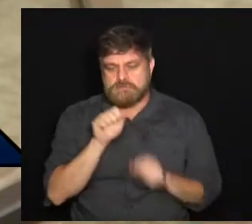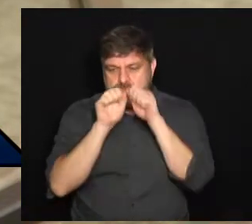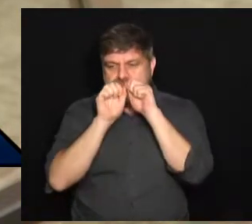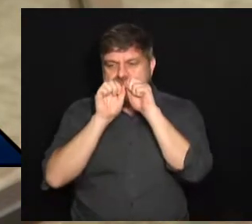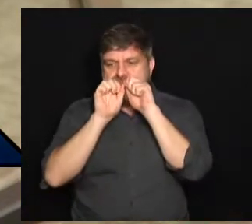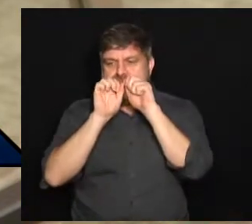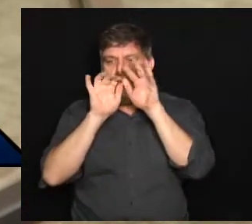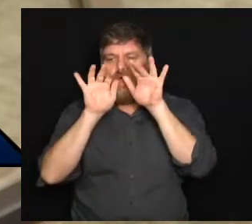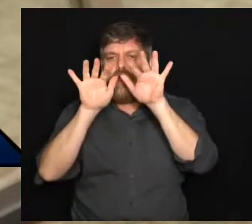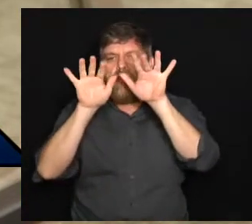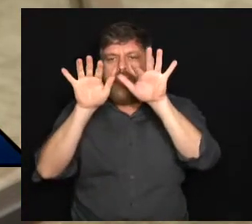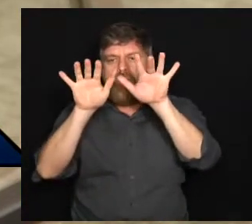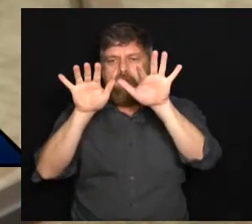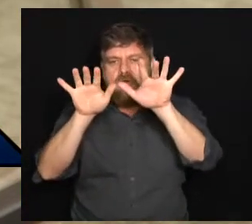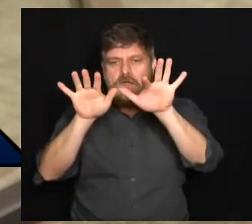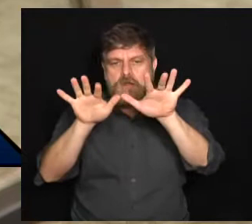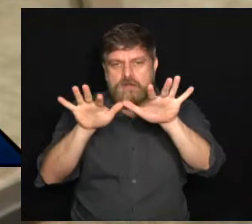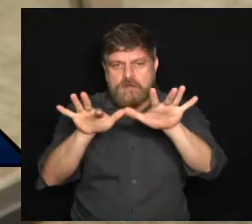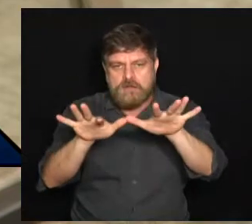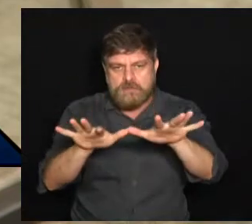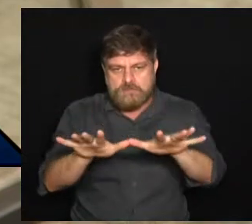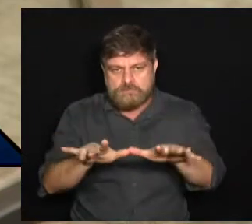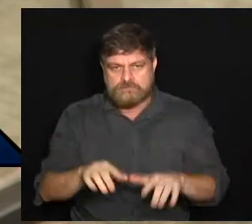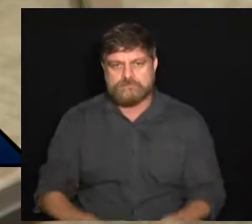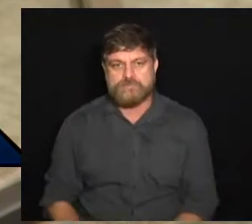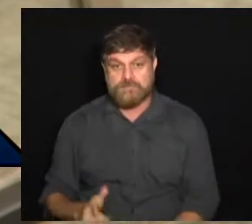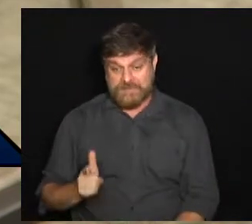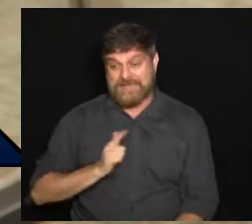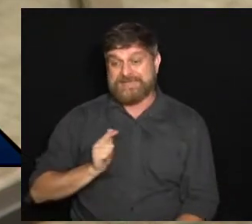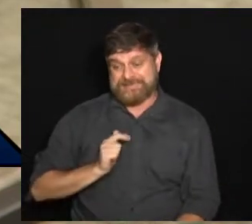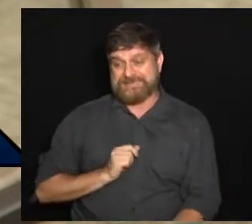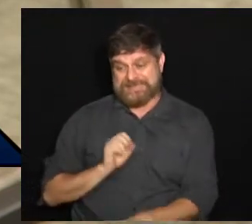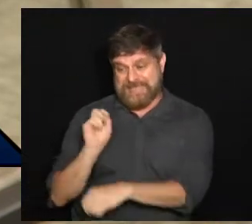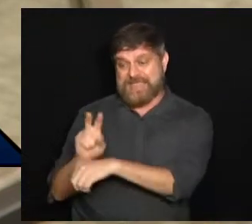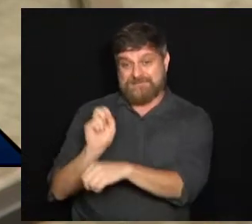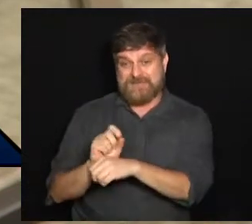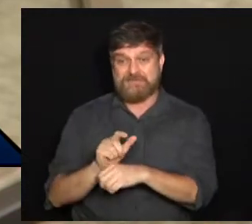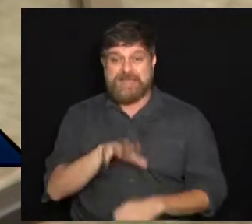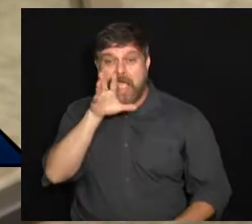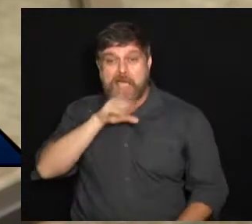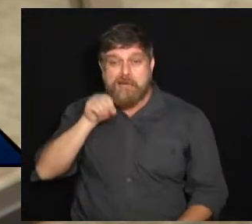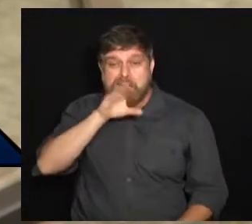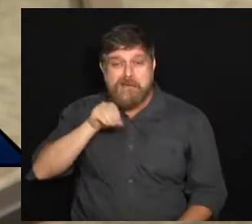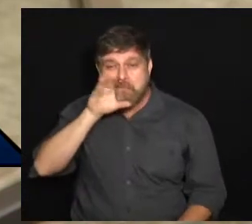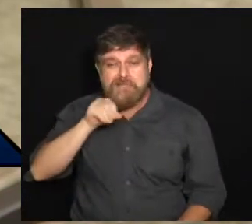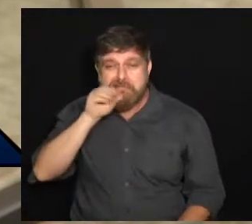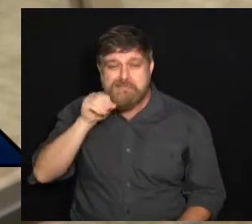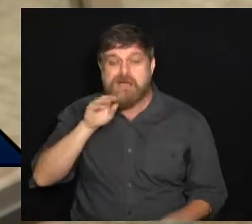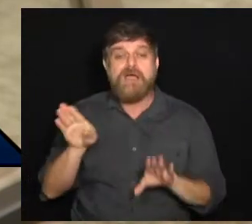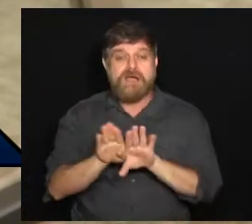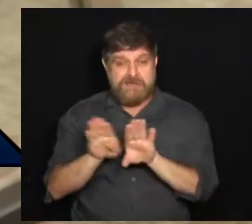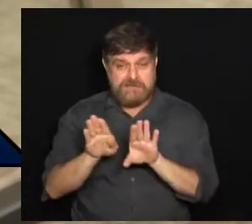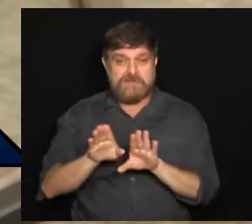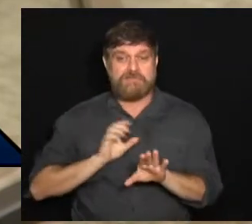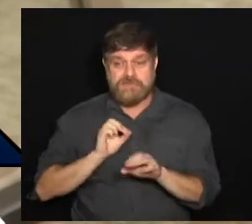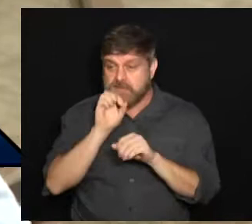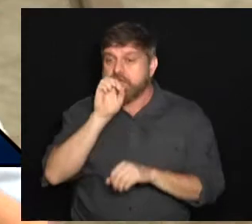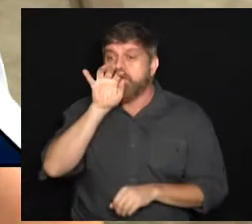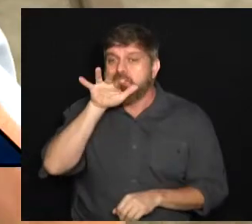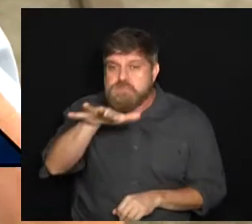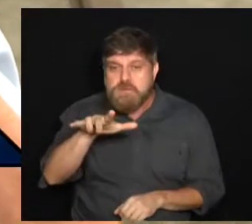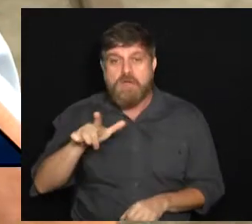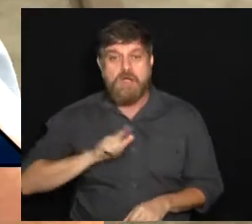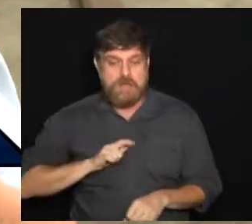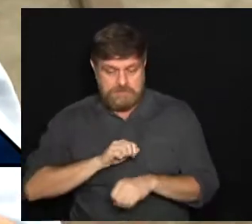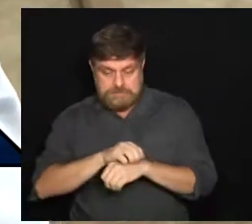projeta partículas, né, do vírus dentro das nossas gotículas de água. Quando a gente fala com ênfase também, a gente projeta. Então, ele tem